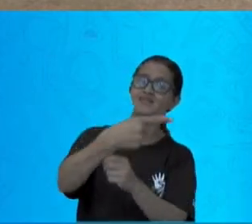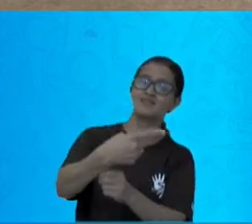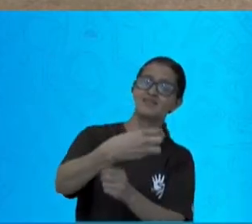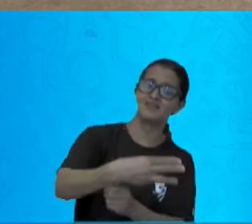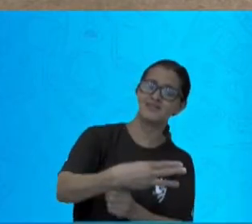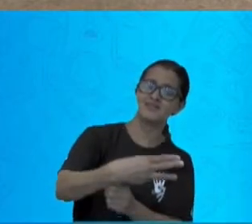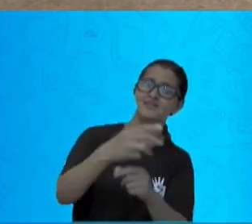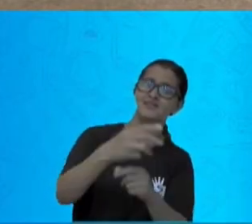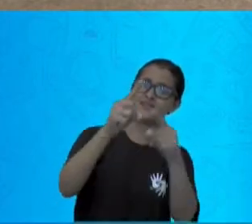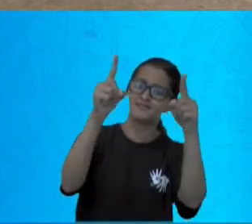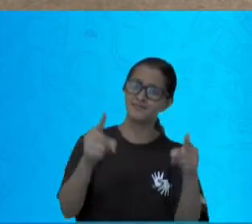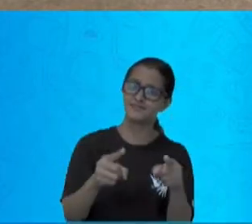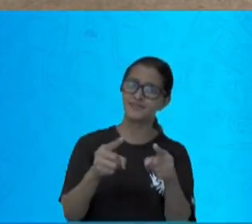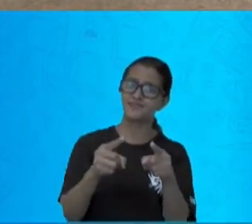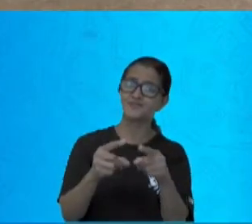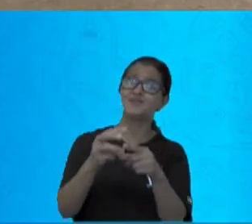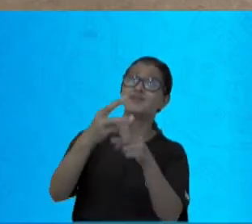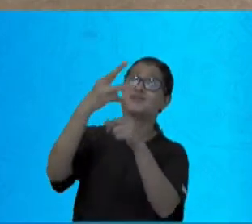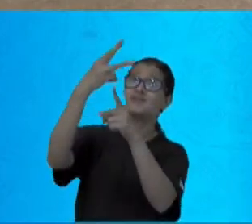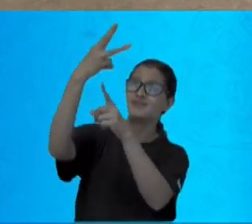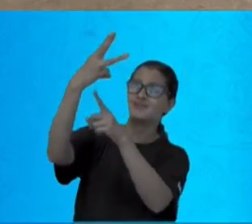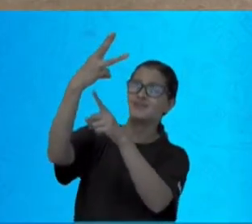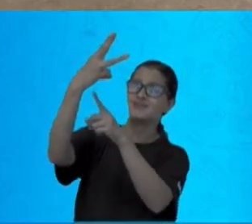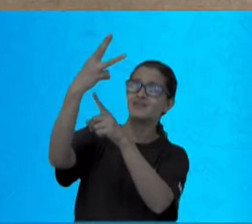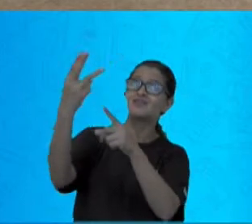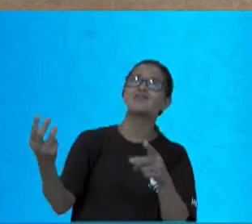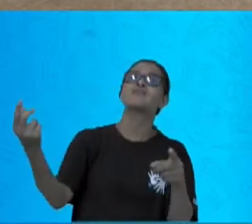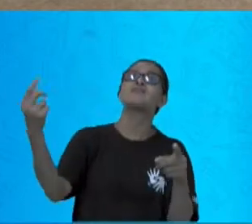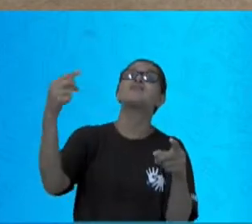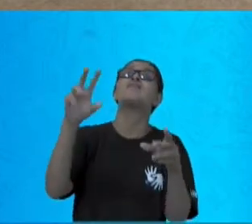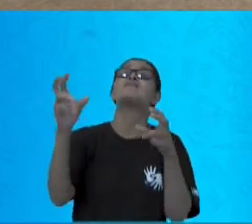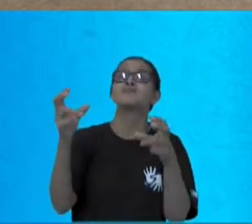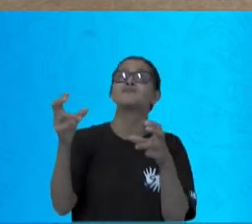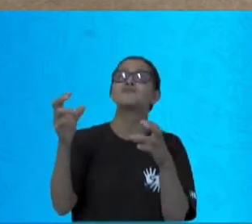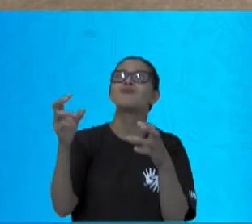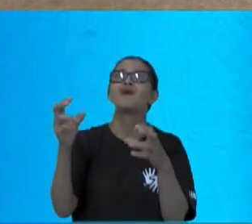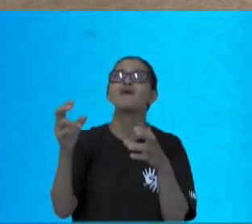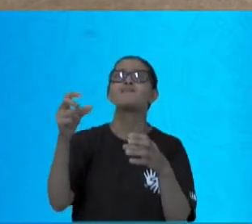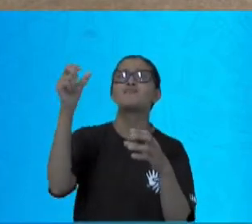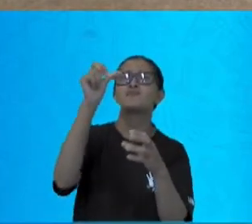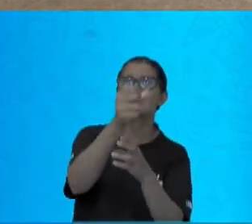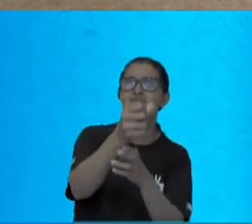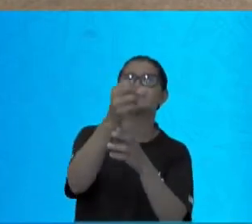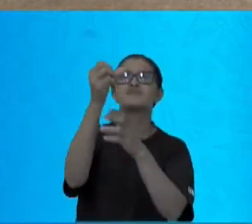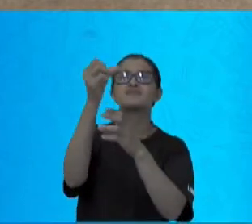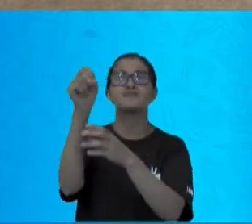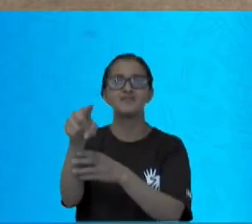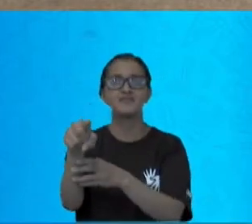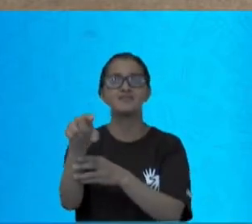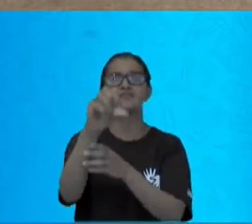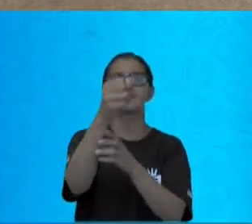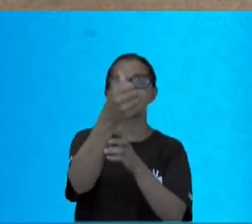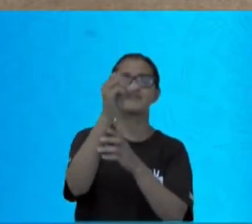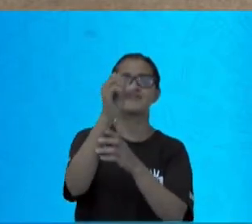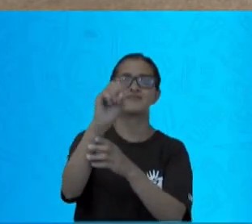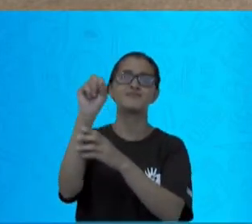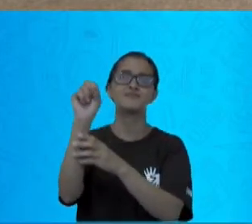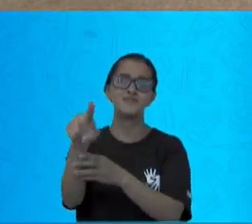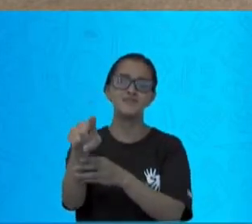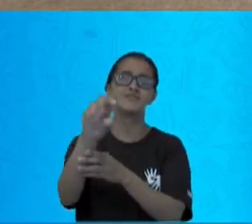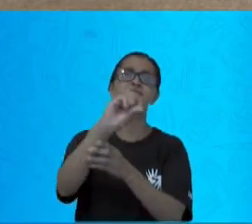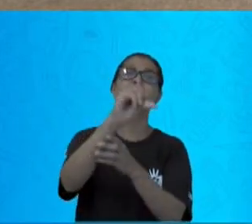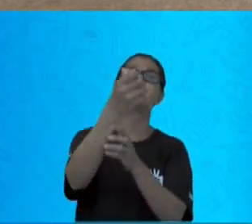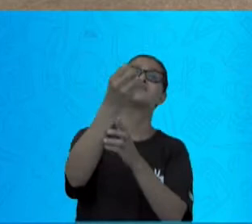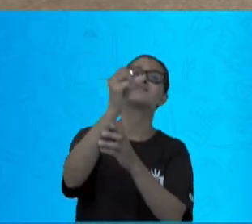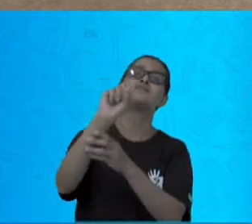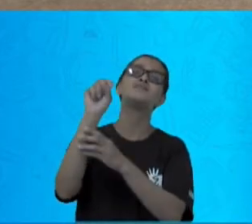ao cubo, eu sei que é 10 vezes 10 vezes 10. 10 vezes 10, 100. 100 vezes 10, 1000. Ou